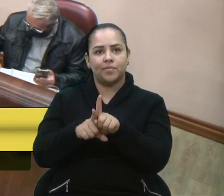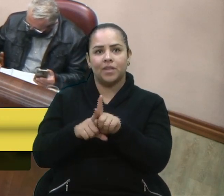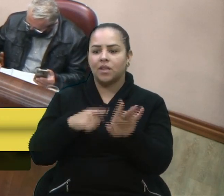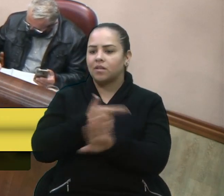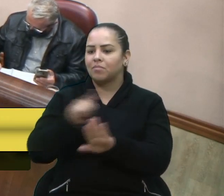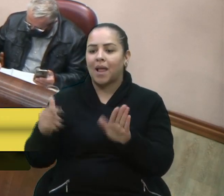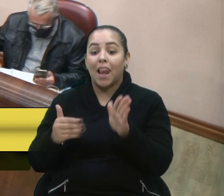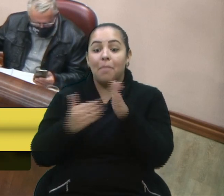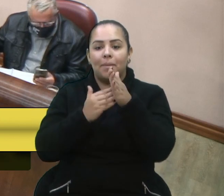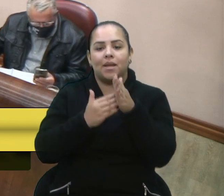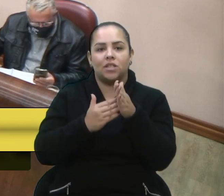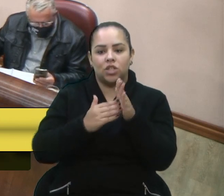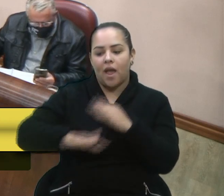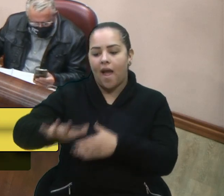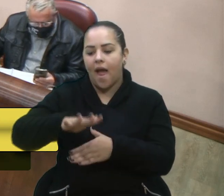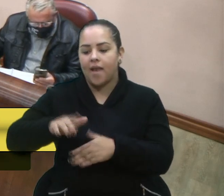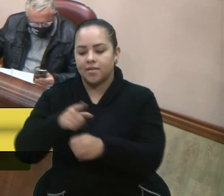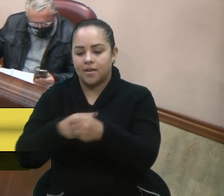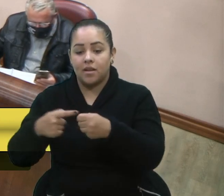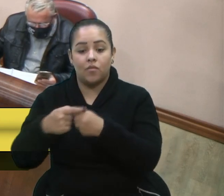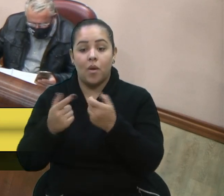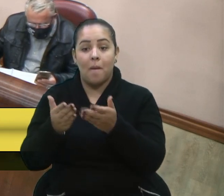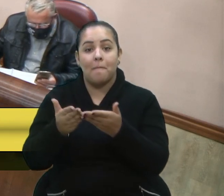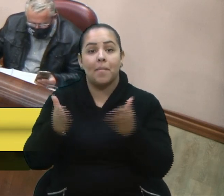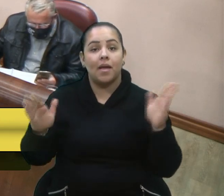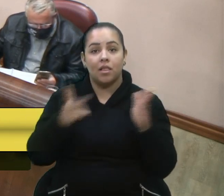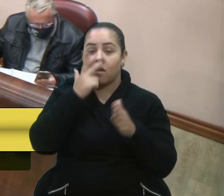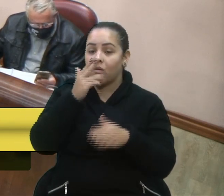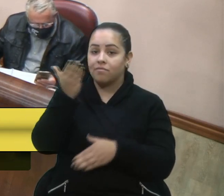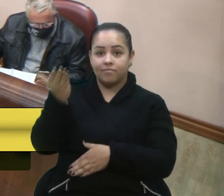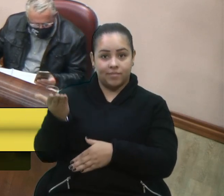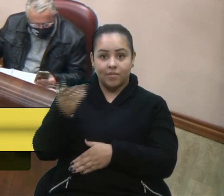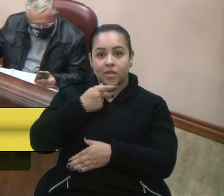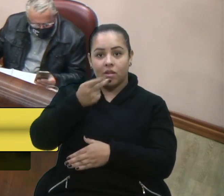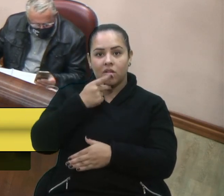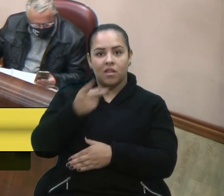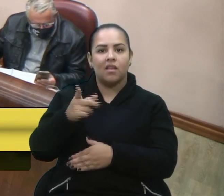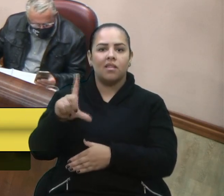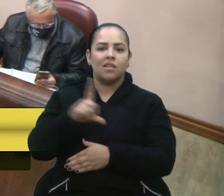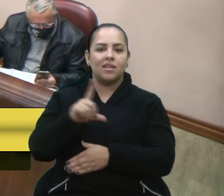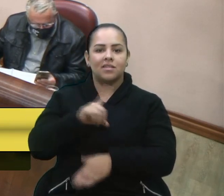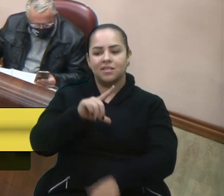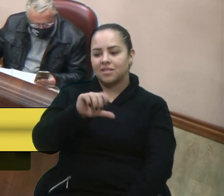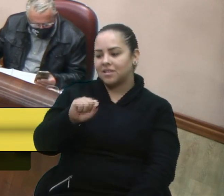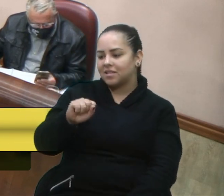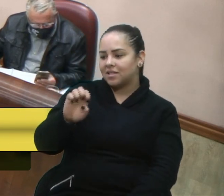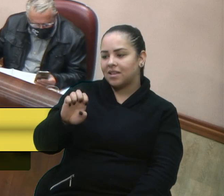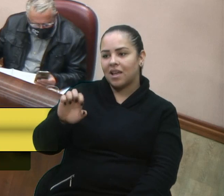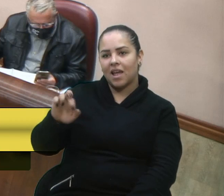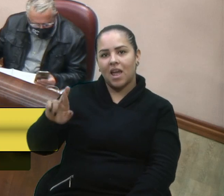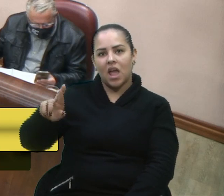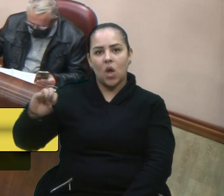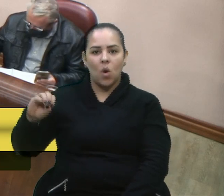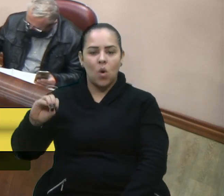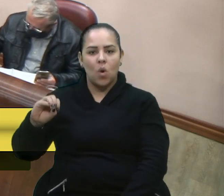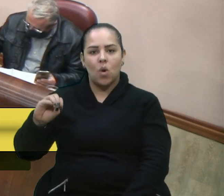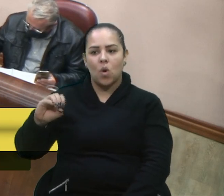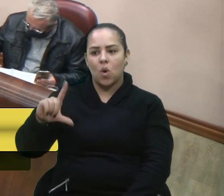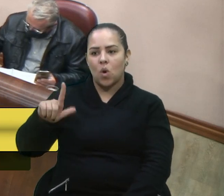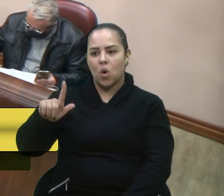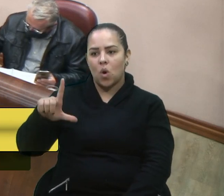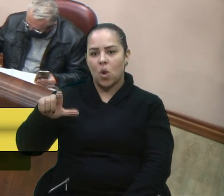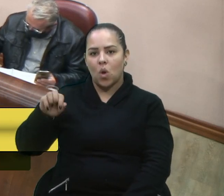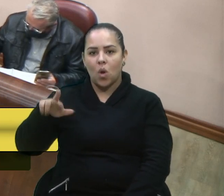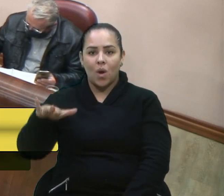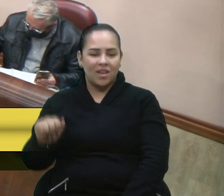uma área da cidade, a gente deixou a cidade aberta por causa disso que o senhor falou. Nós temos aí no Cerro da Glória e temos prédios históricos em Criúva, então é